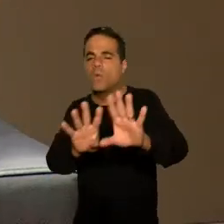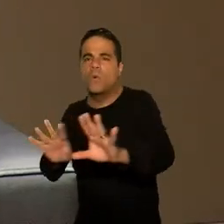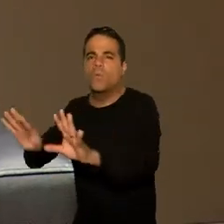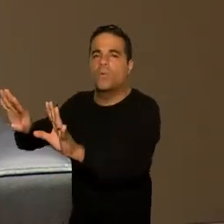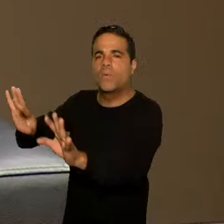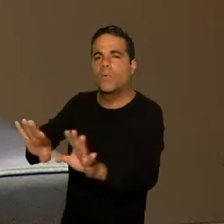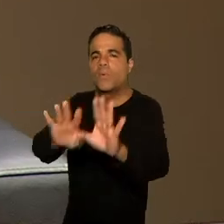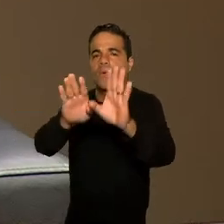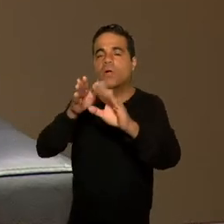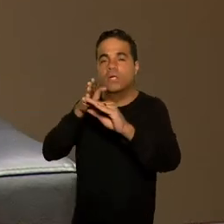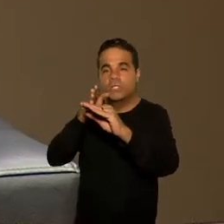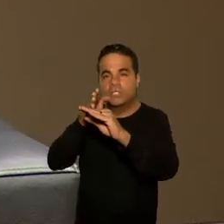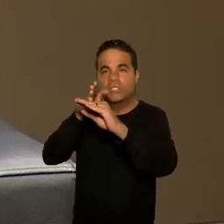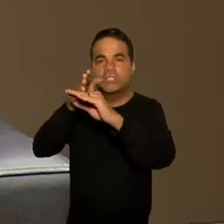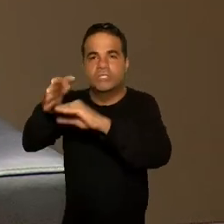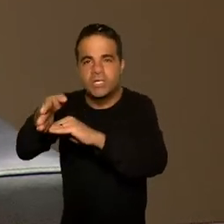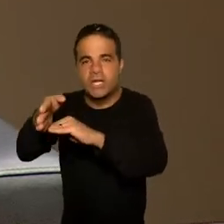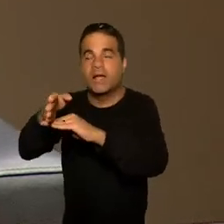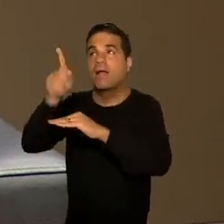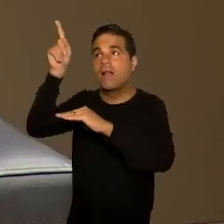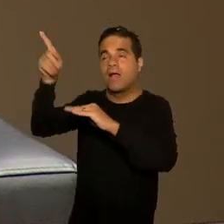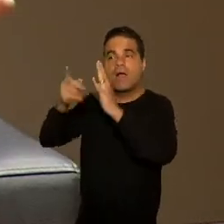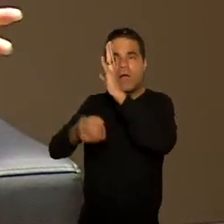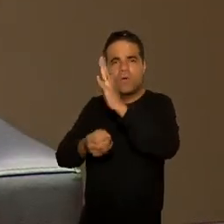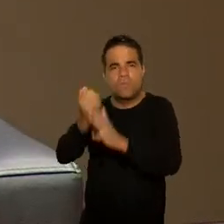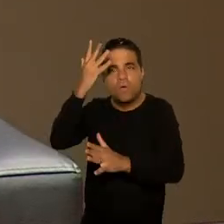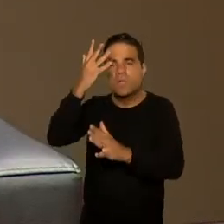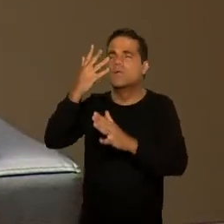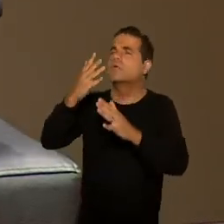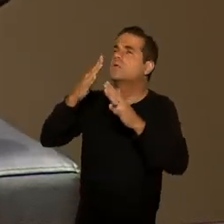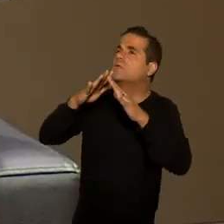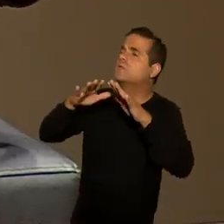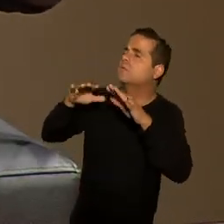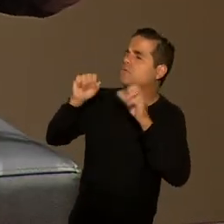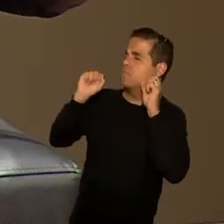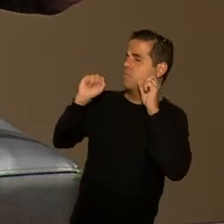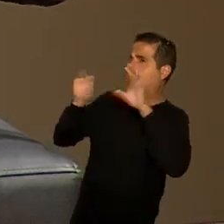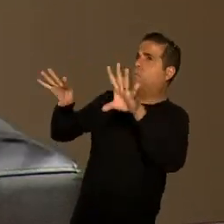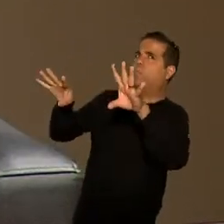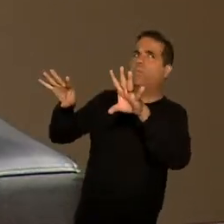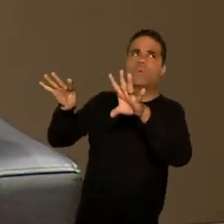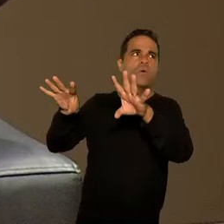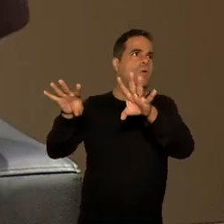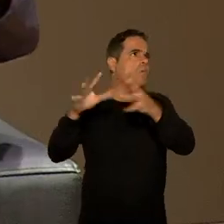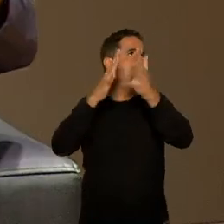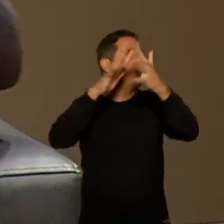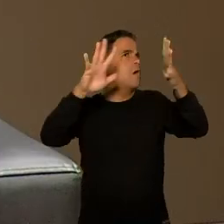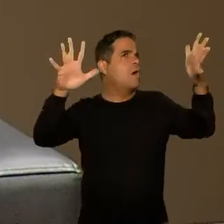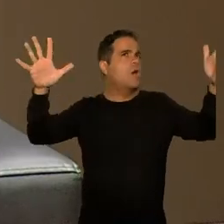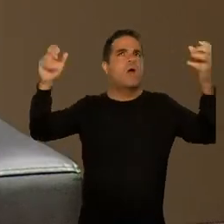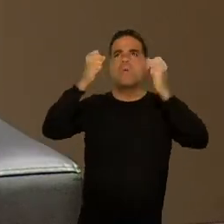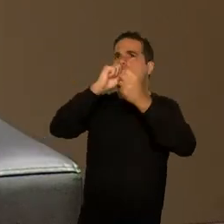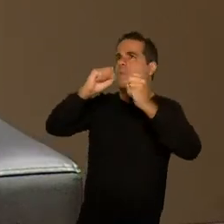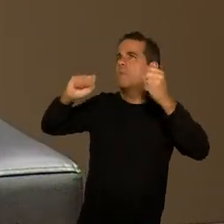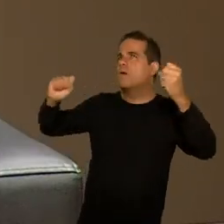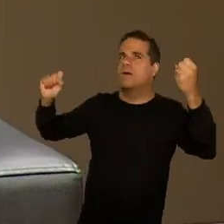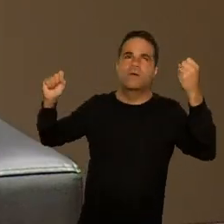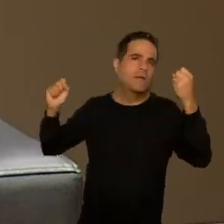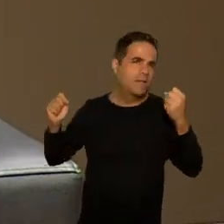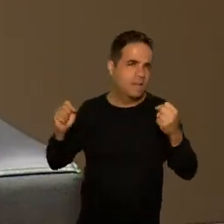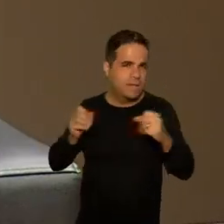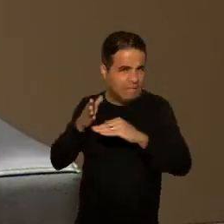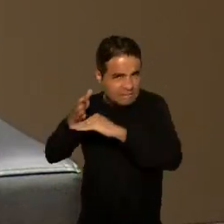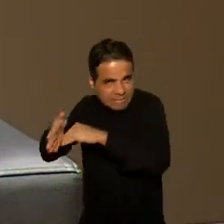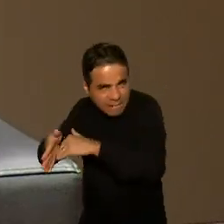entrada da exposição da fundação Bienal a hora que eles chegam e Olha aquele parque aquela imensidão quem é que diz